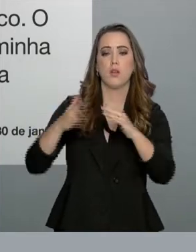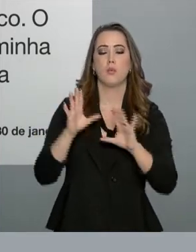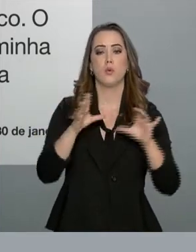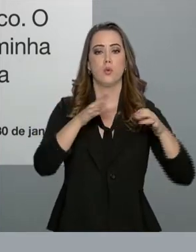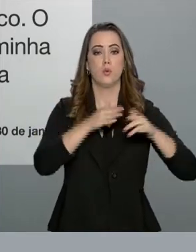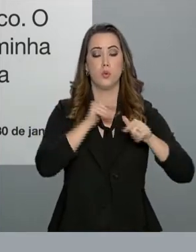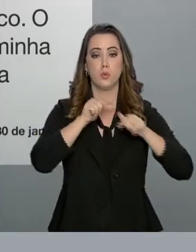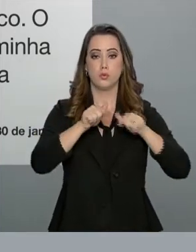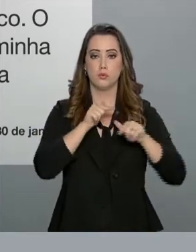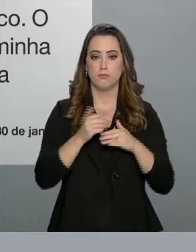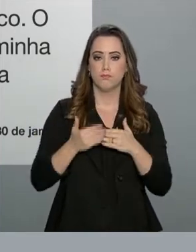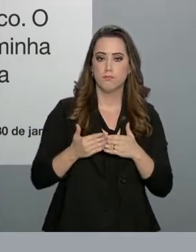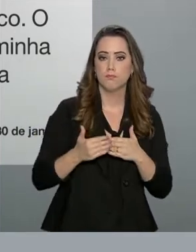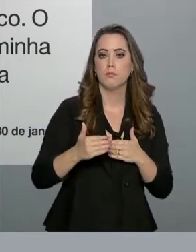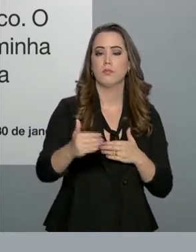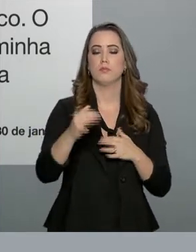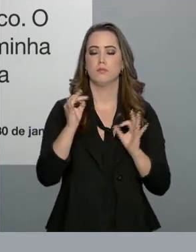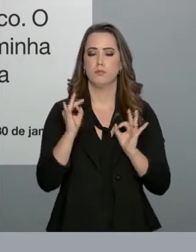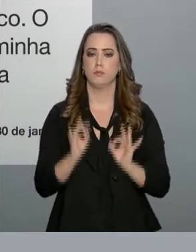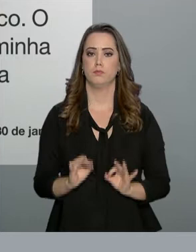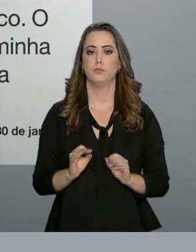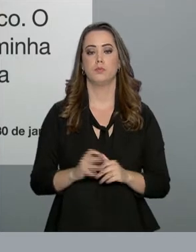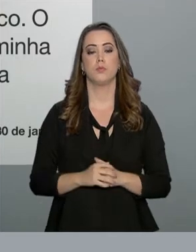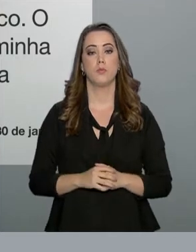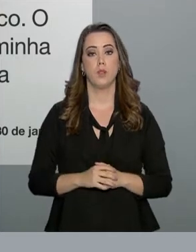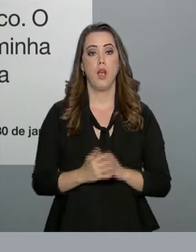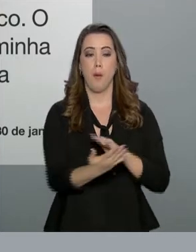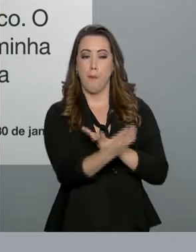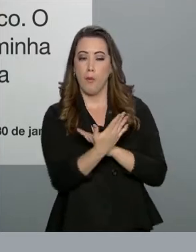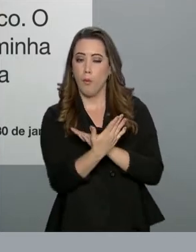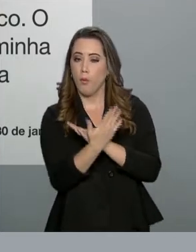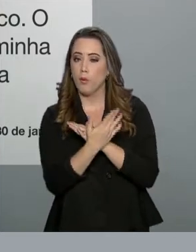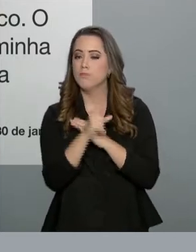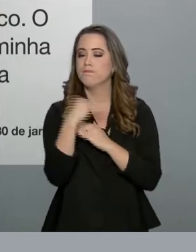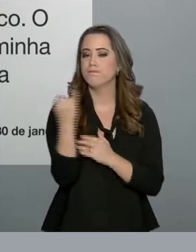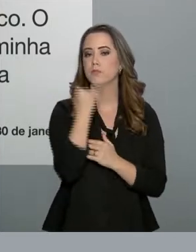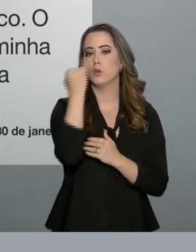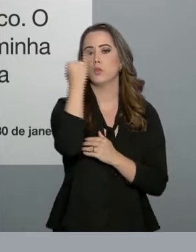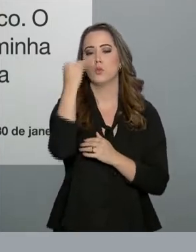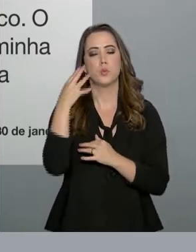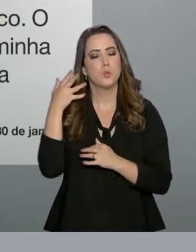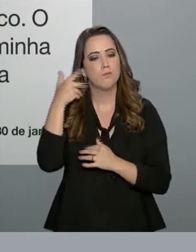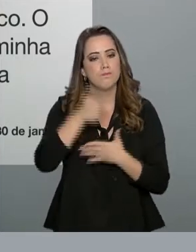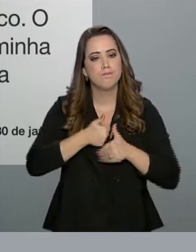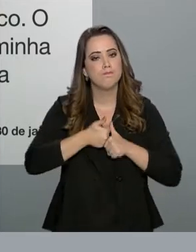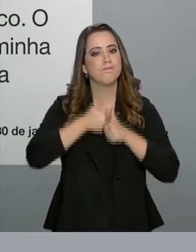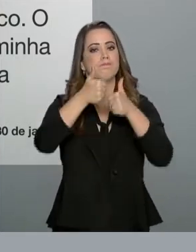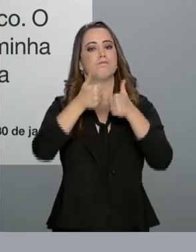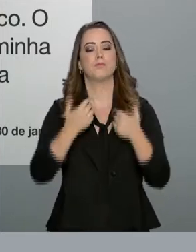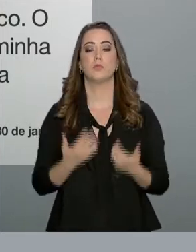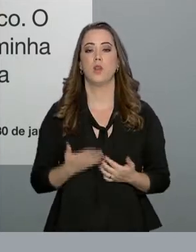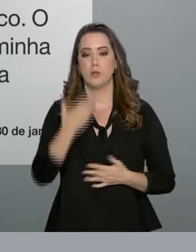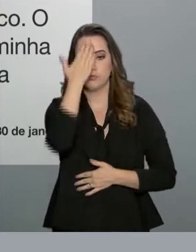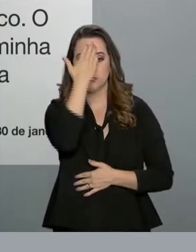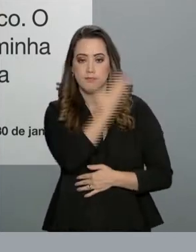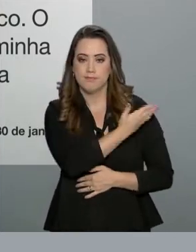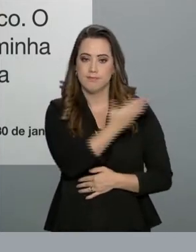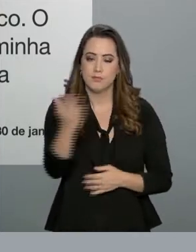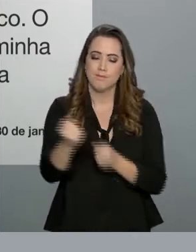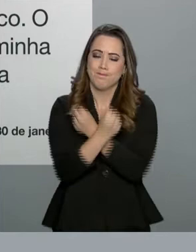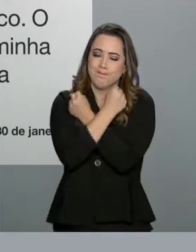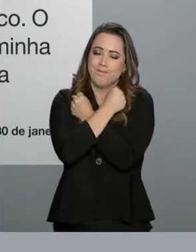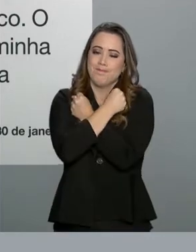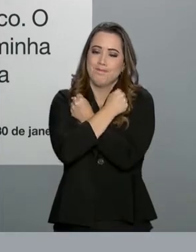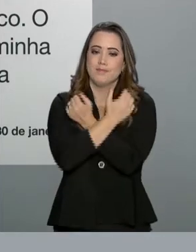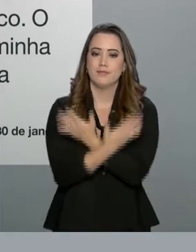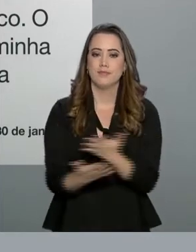nossa equipe seguem com afinco. O apoio que eu estou recebendo será fundamental para minha total recuperação. Muito obrigado. E um